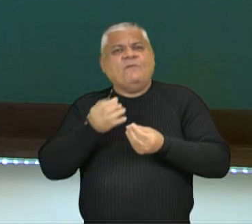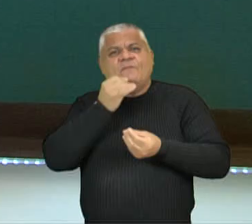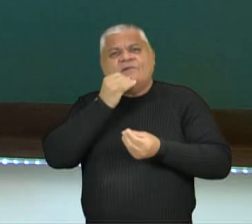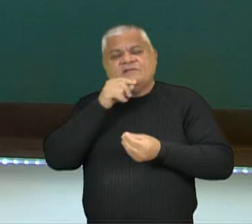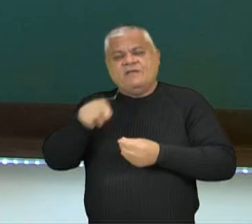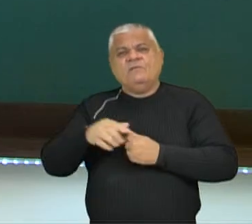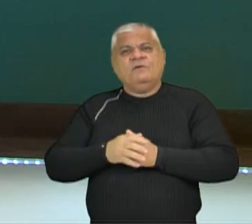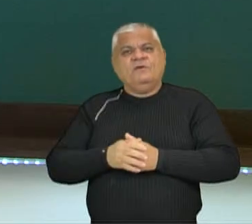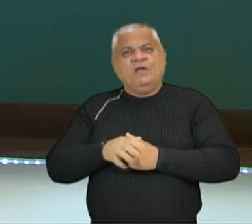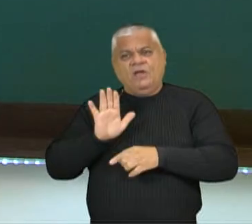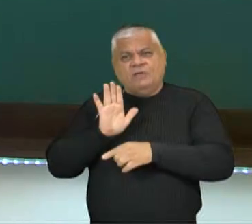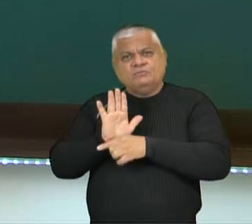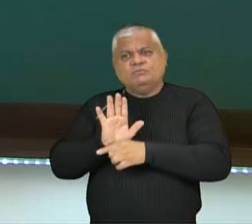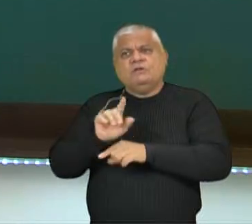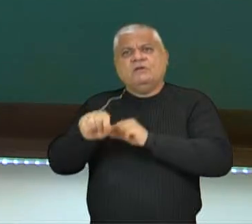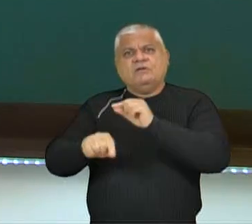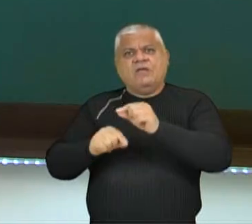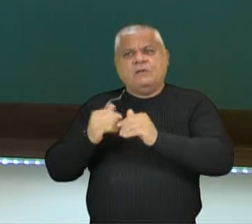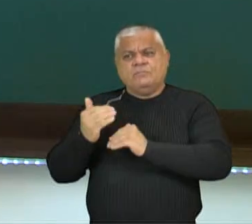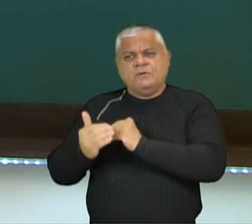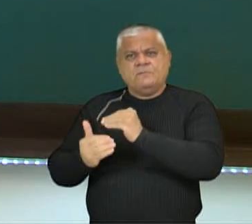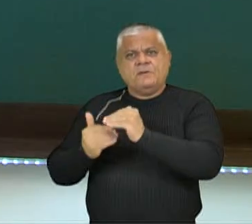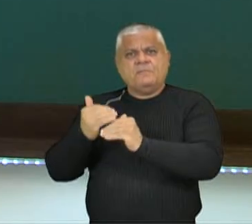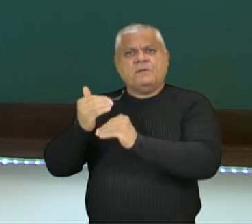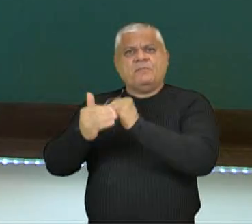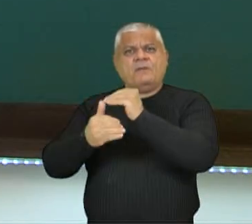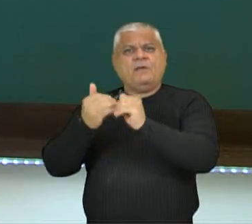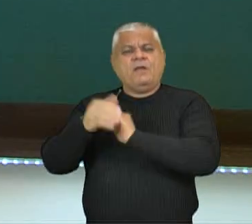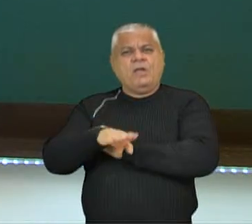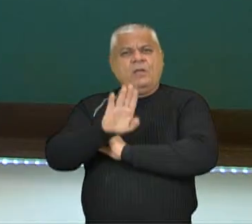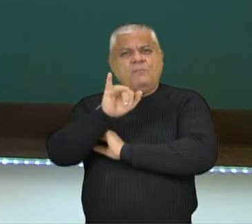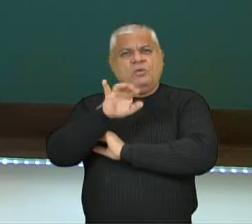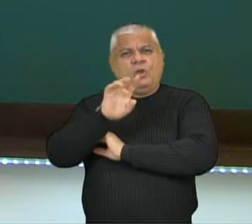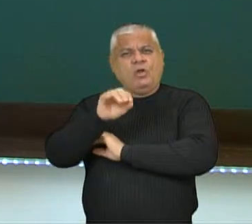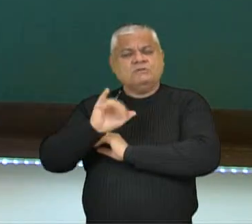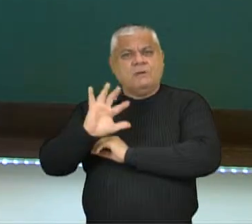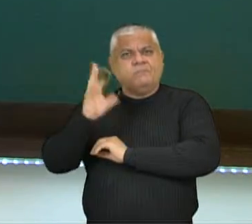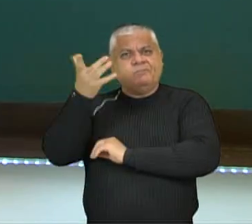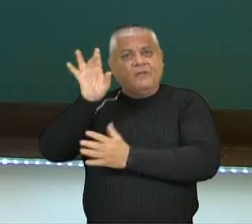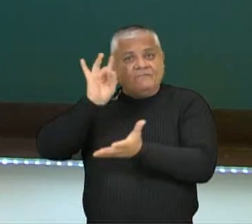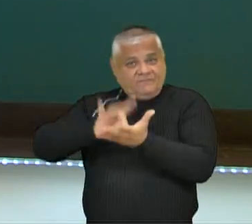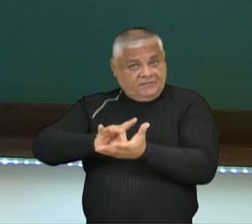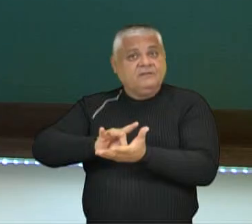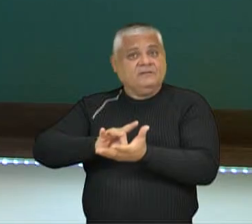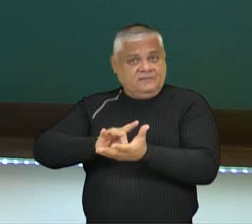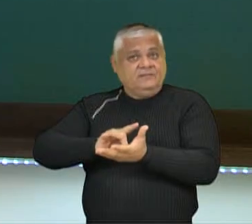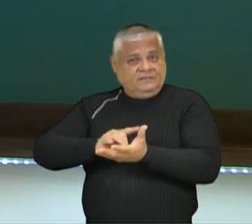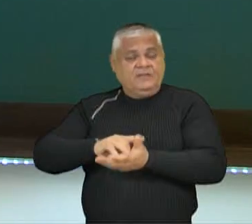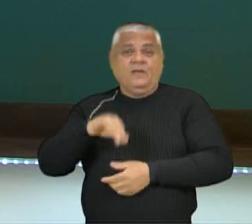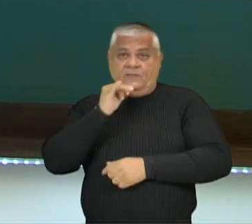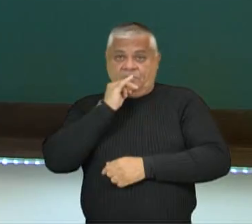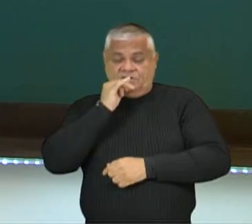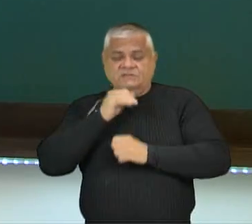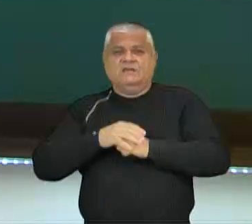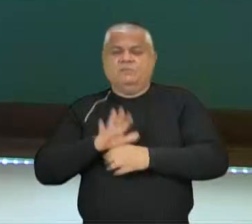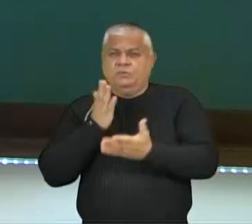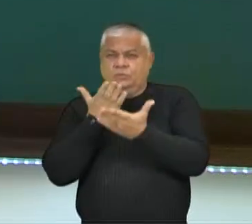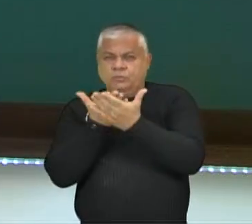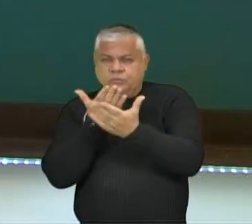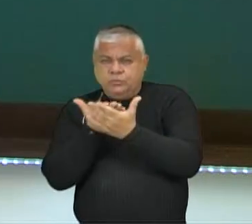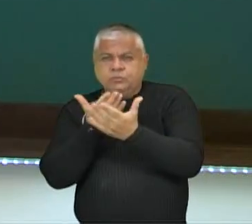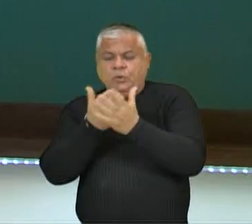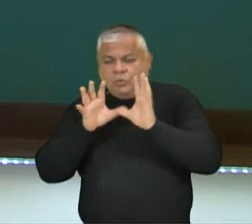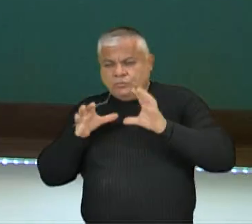o favorecimento de que a evolução biológica realmente acontece? Então aqui áreas da paleontologia que